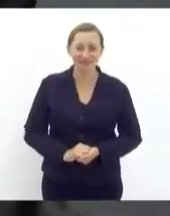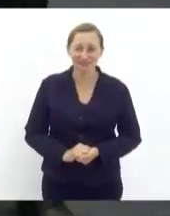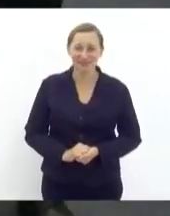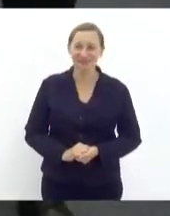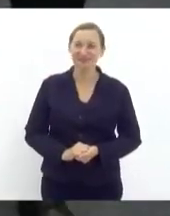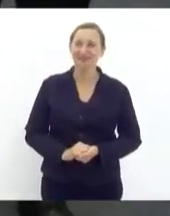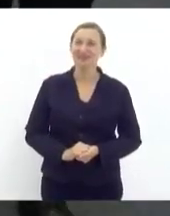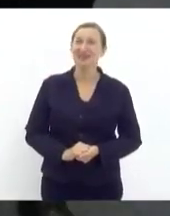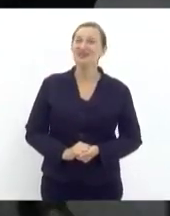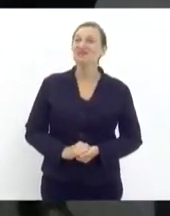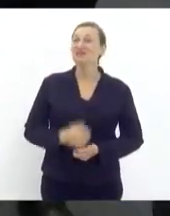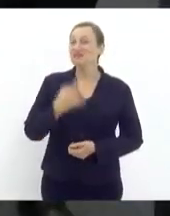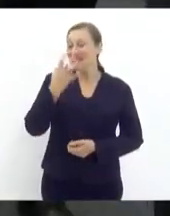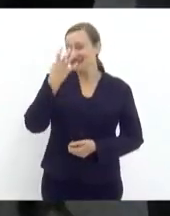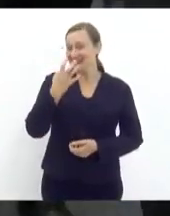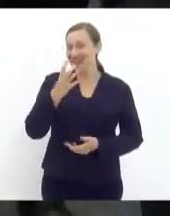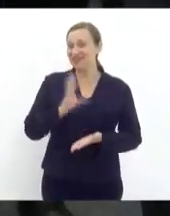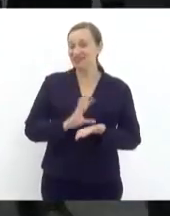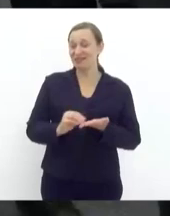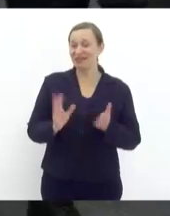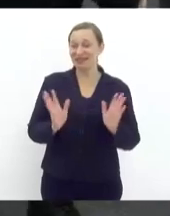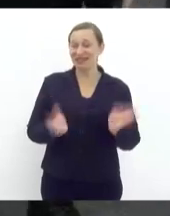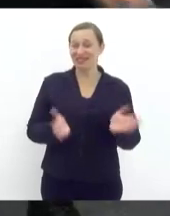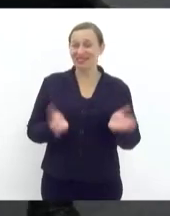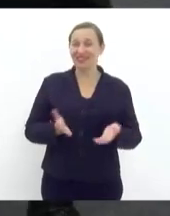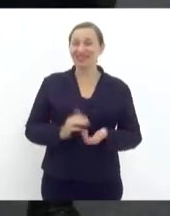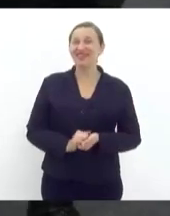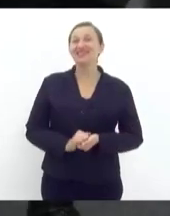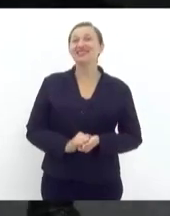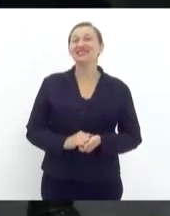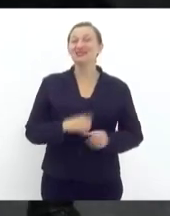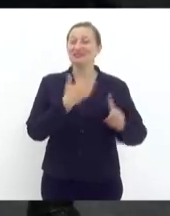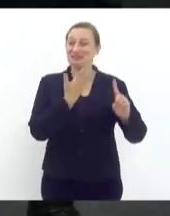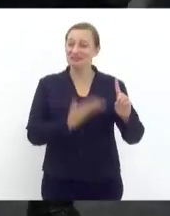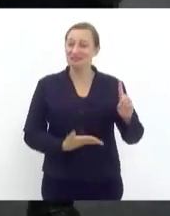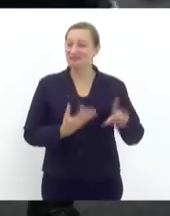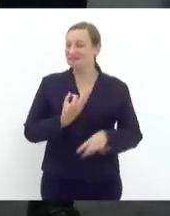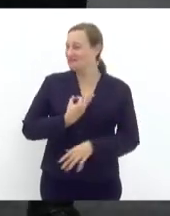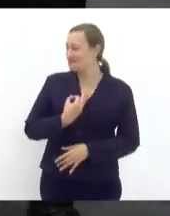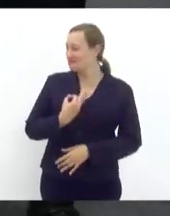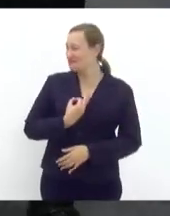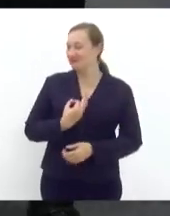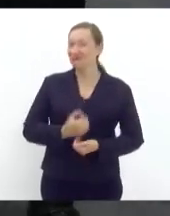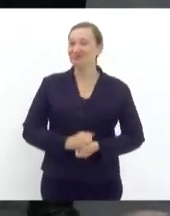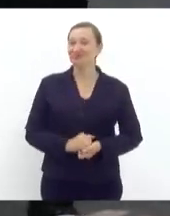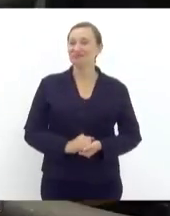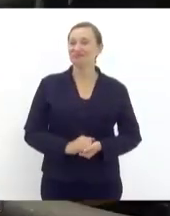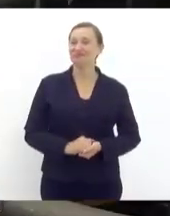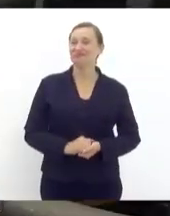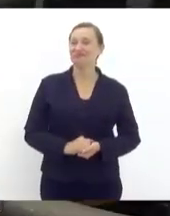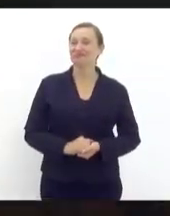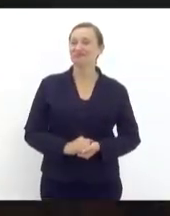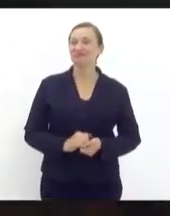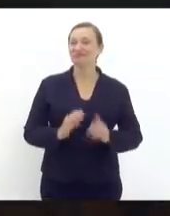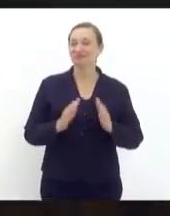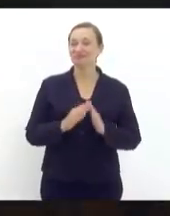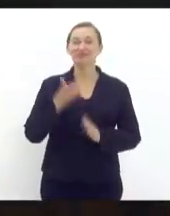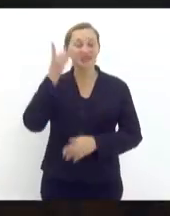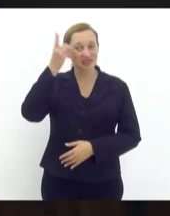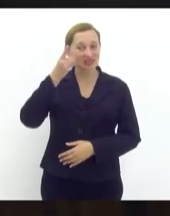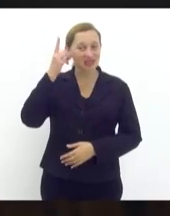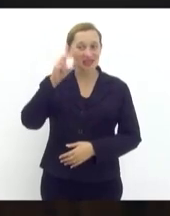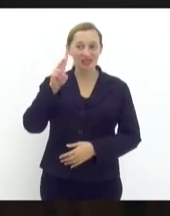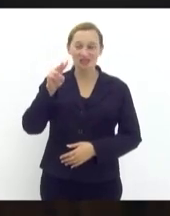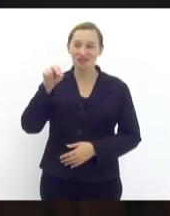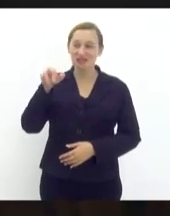vamos da celeridade para pausar essa essa honrosa medalha essa honrosa comenda da casa Deputado Vitor se